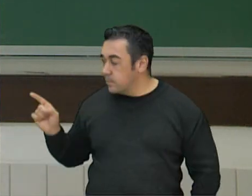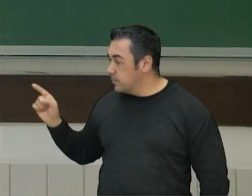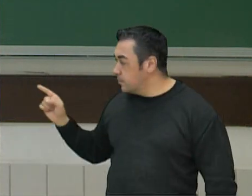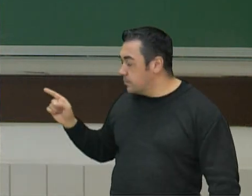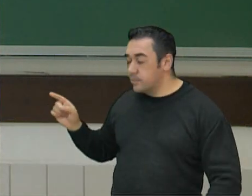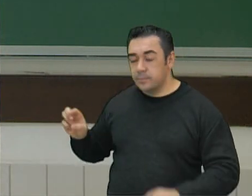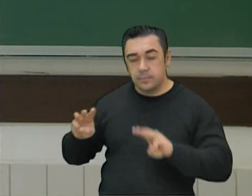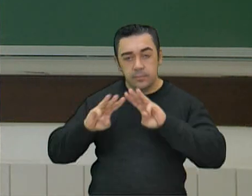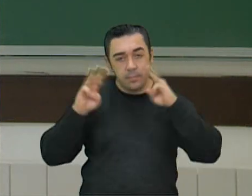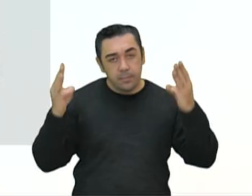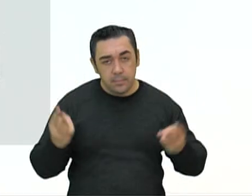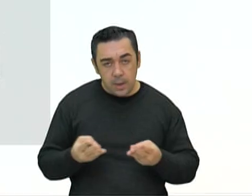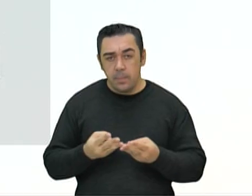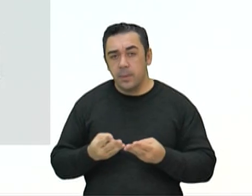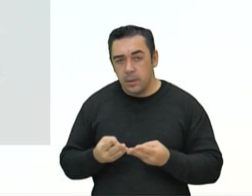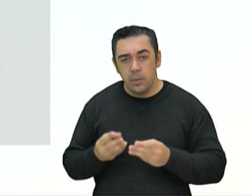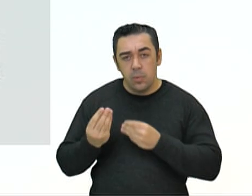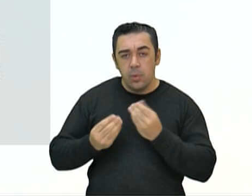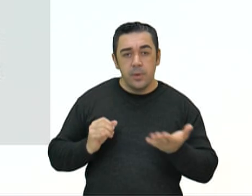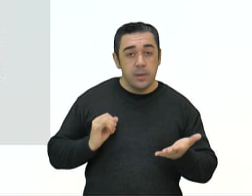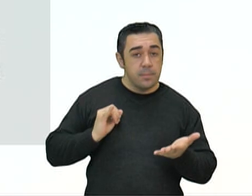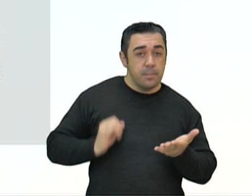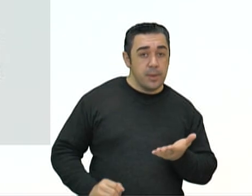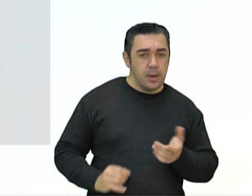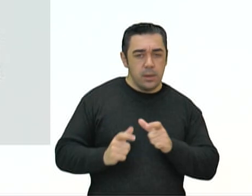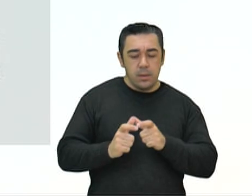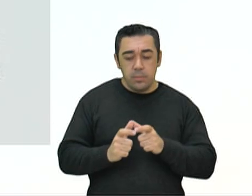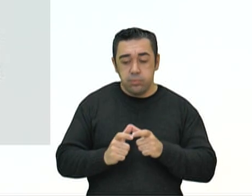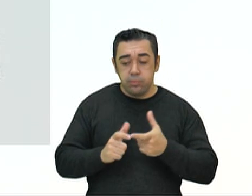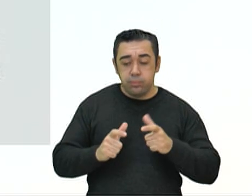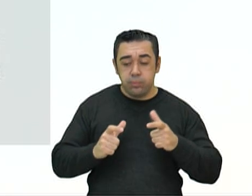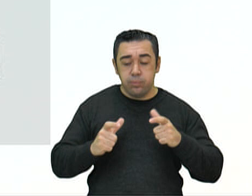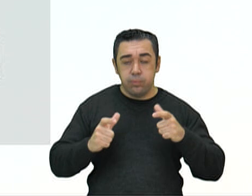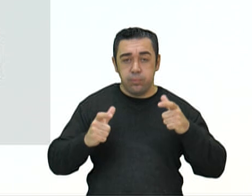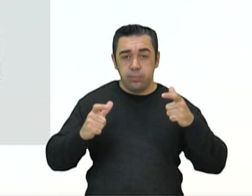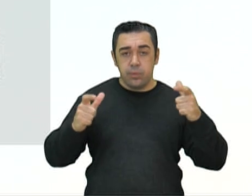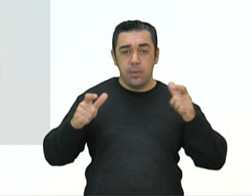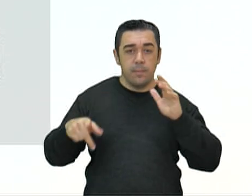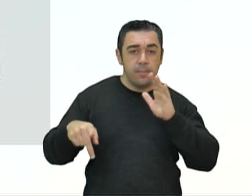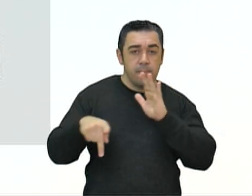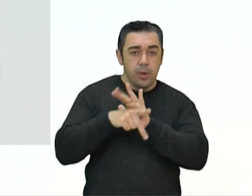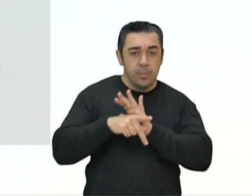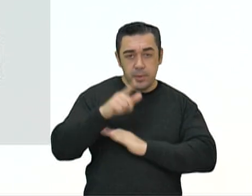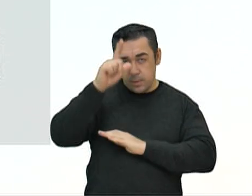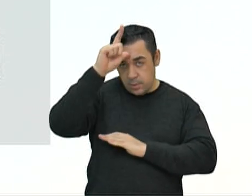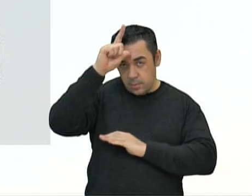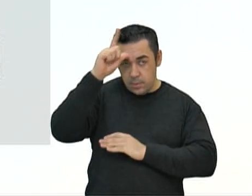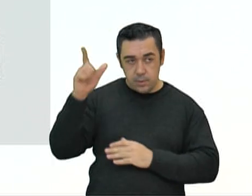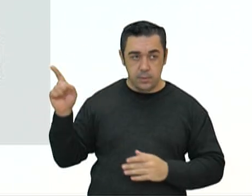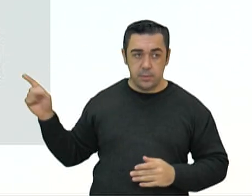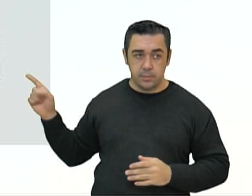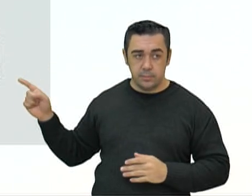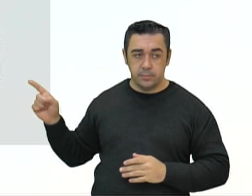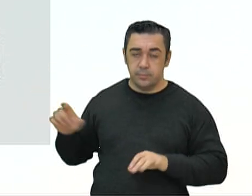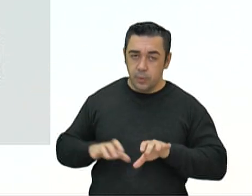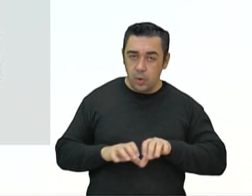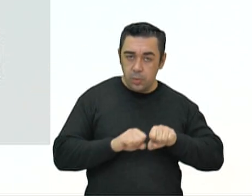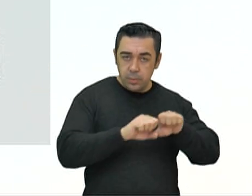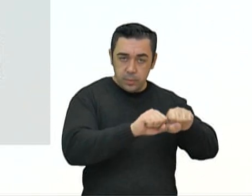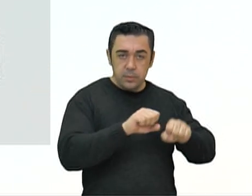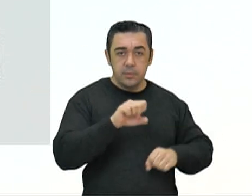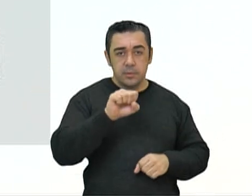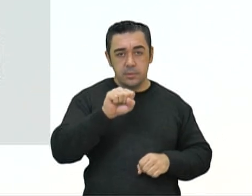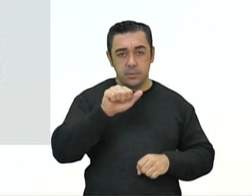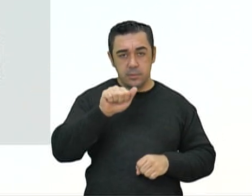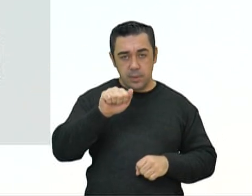vai te mostrar um pouco, então, do imperialismo, desse expansionismo imperial alemão. Aqui a ocupação do Sarre, que a